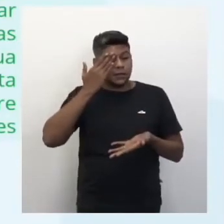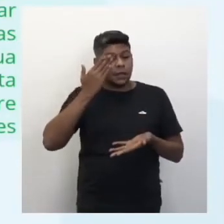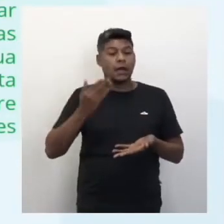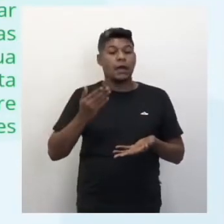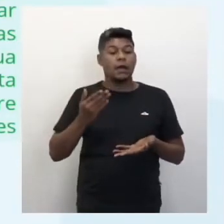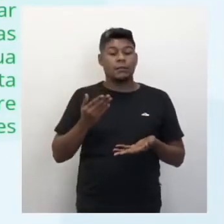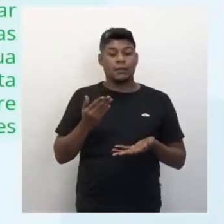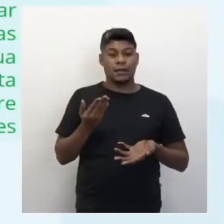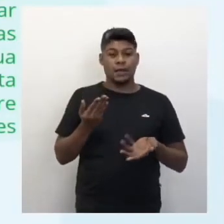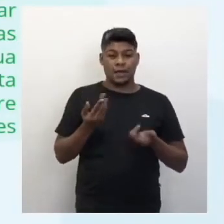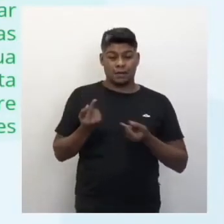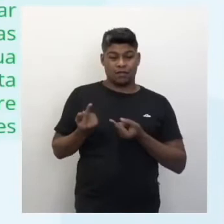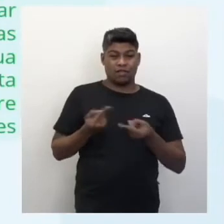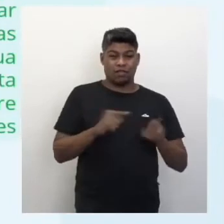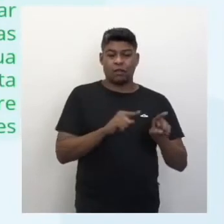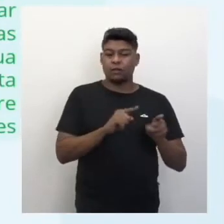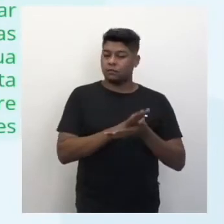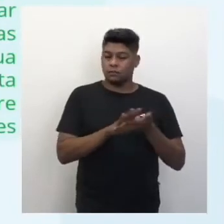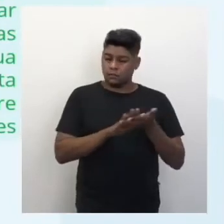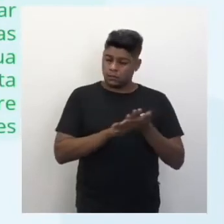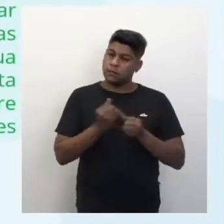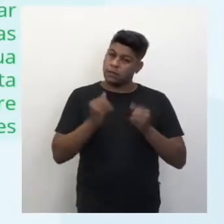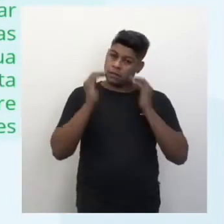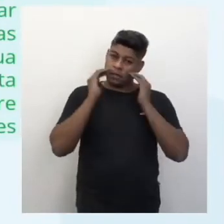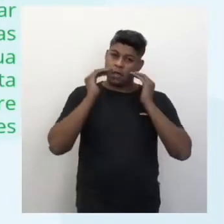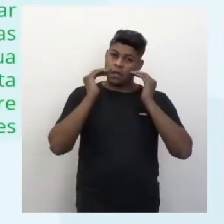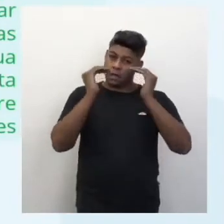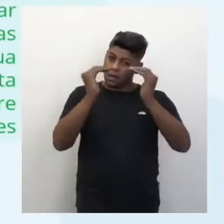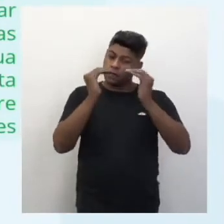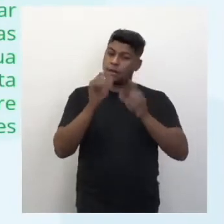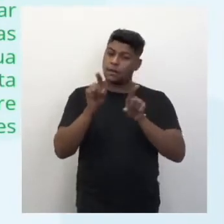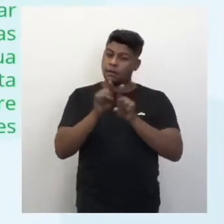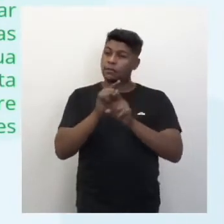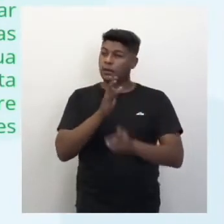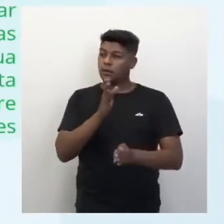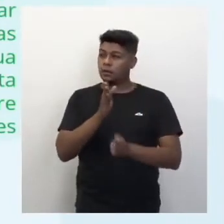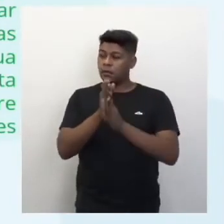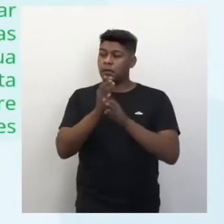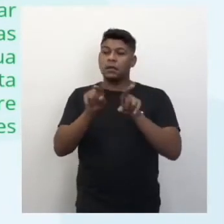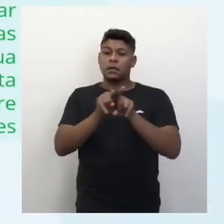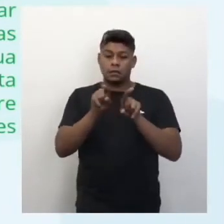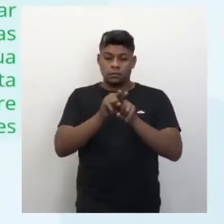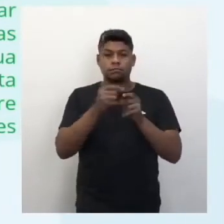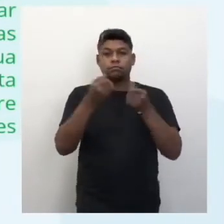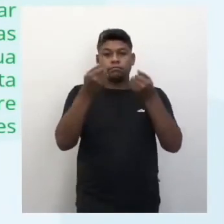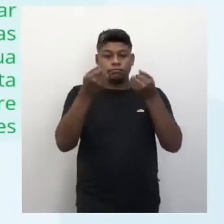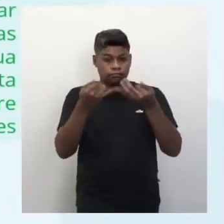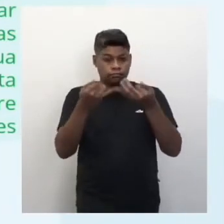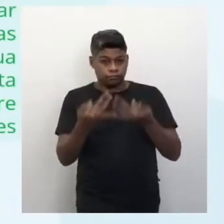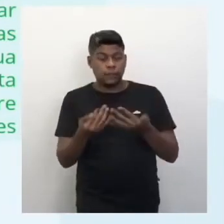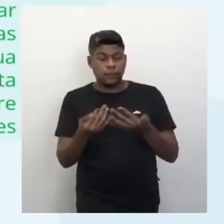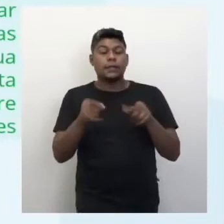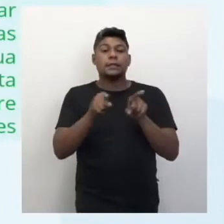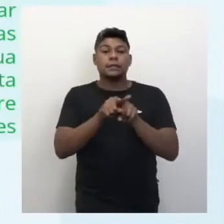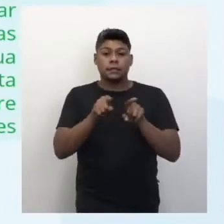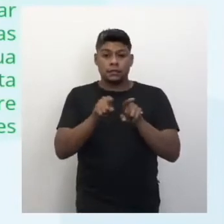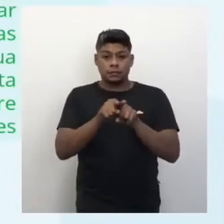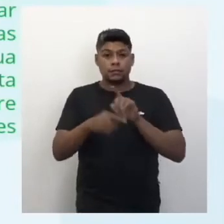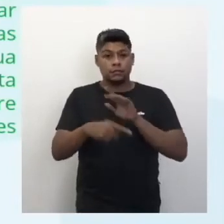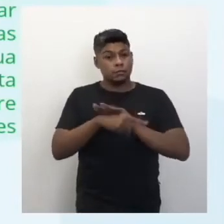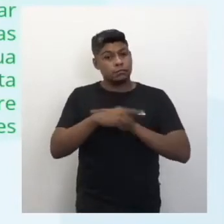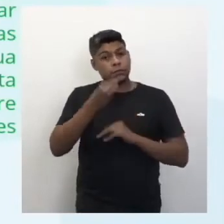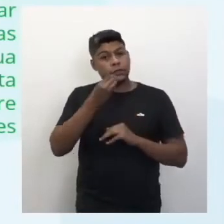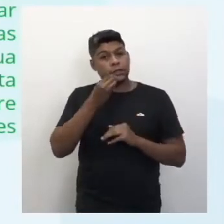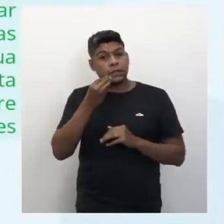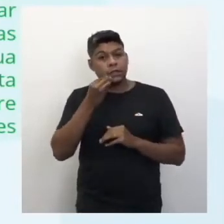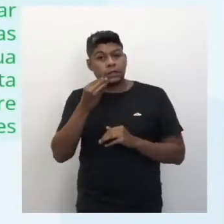como negar, seja respeitada e seja identificada. Aí dá mais um argumento, inclusive para tentar furar